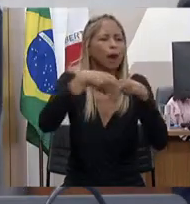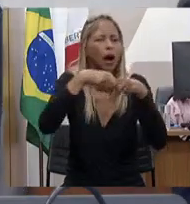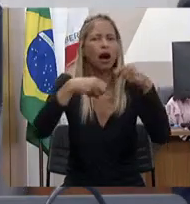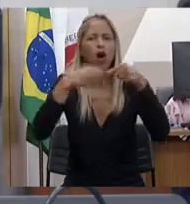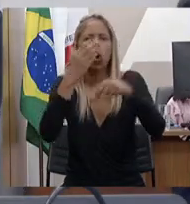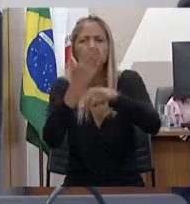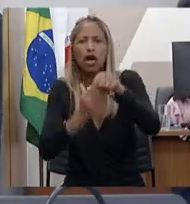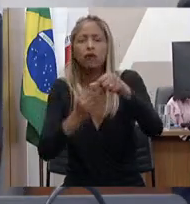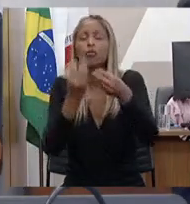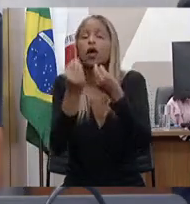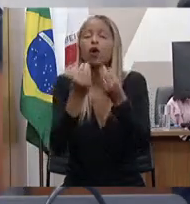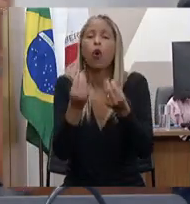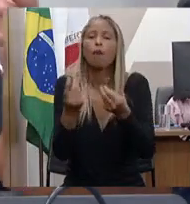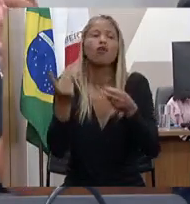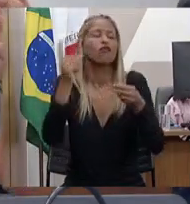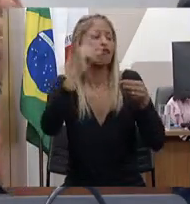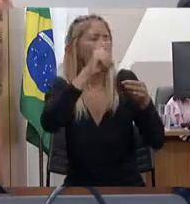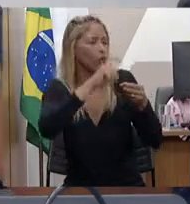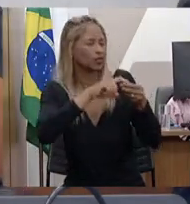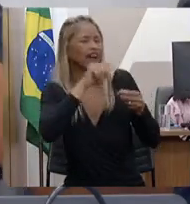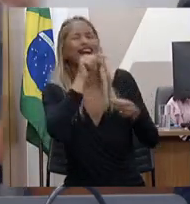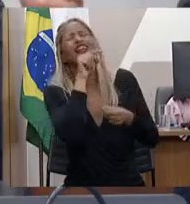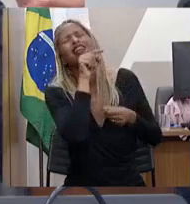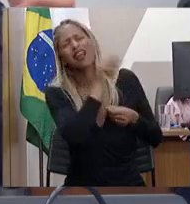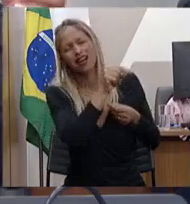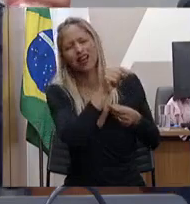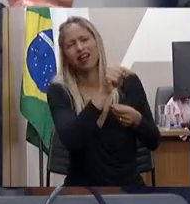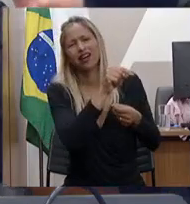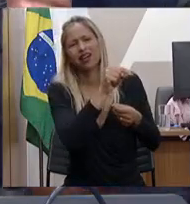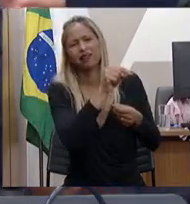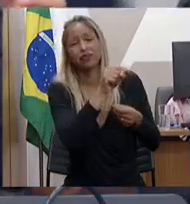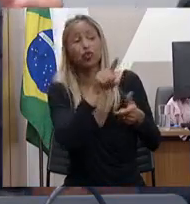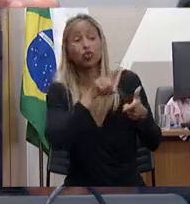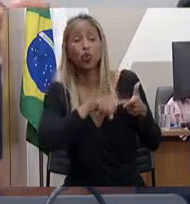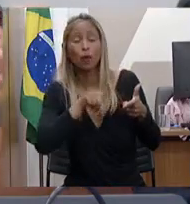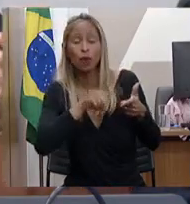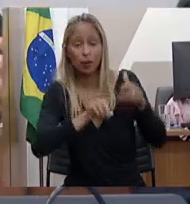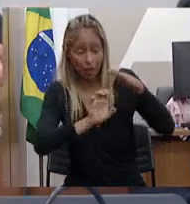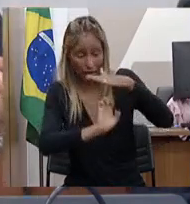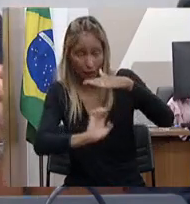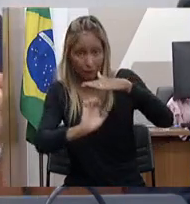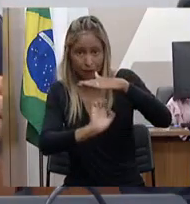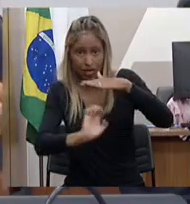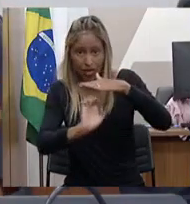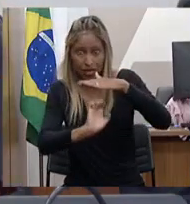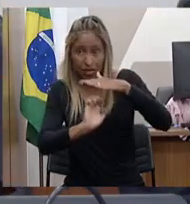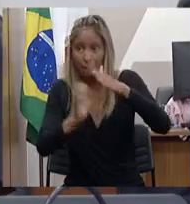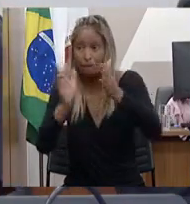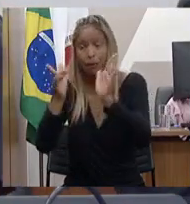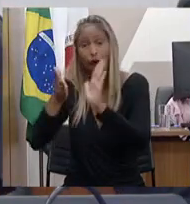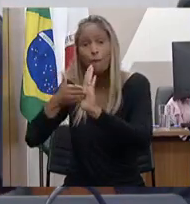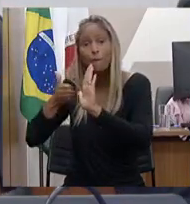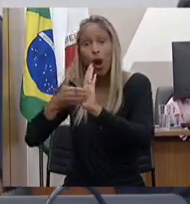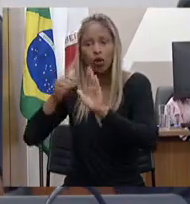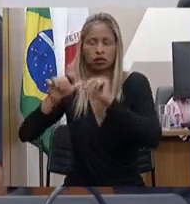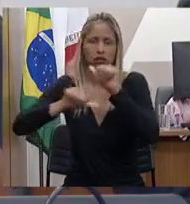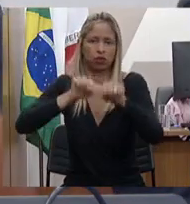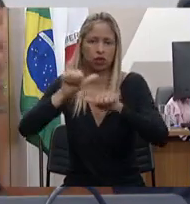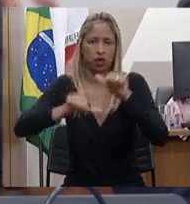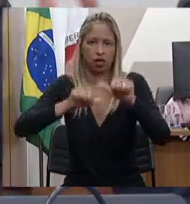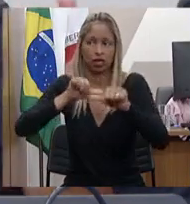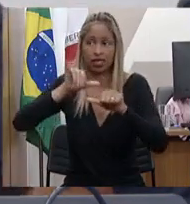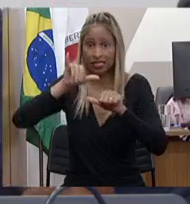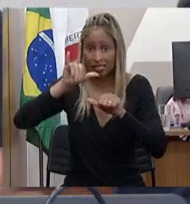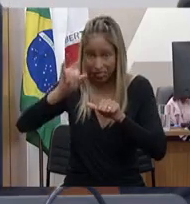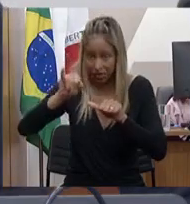tá o processo para você voltar lá na raiz do problema que a empresa e conseguir propor mudanças se